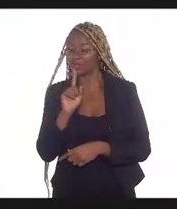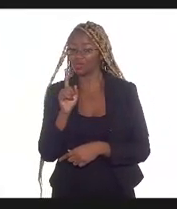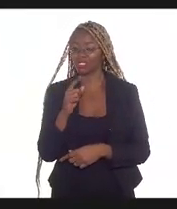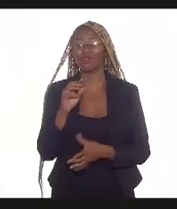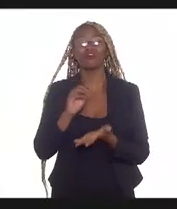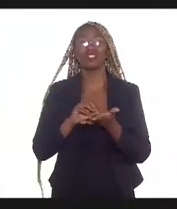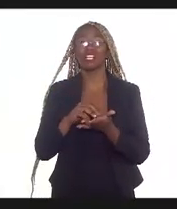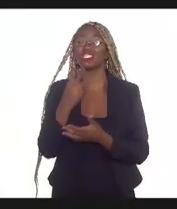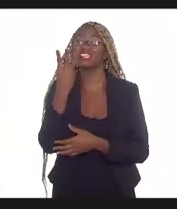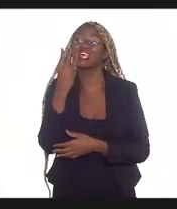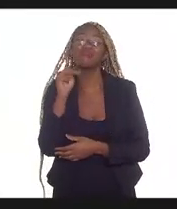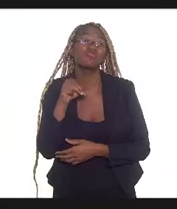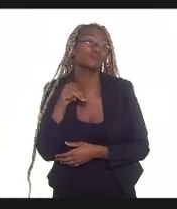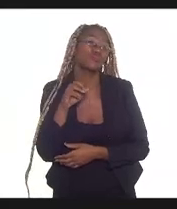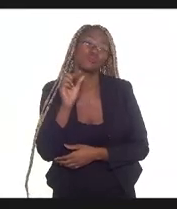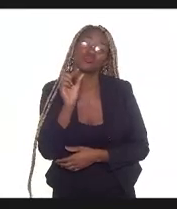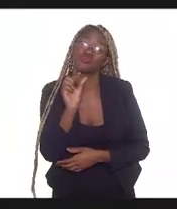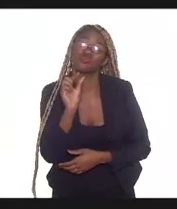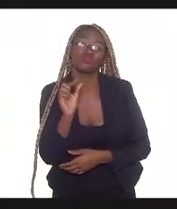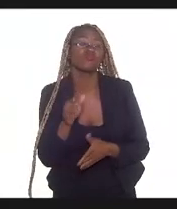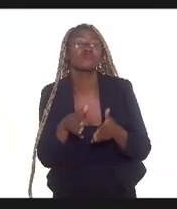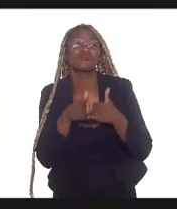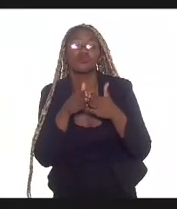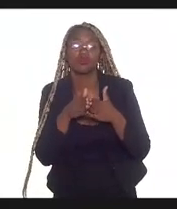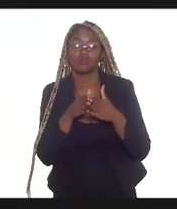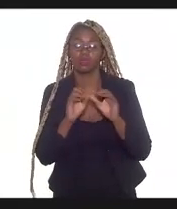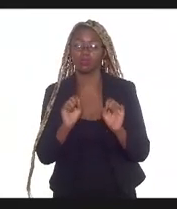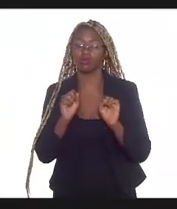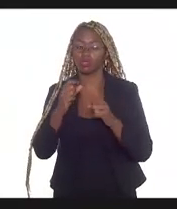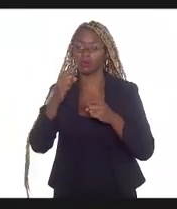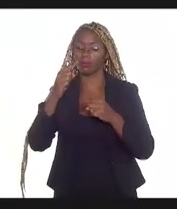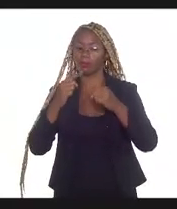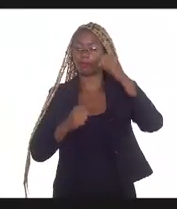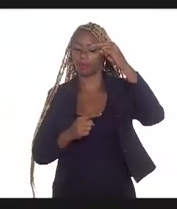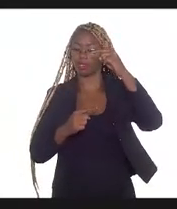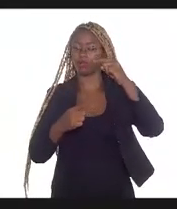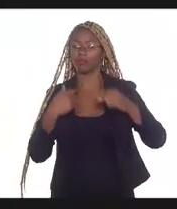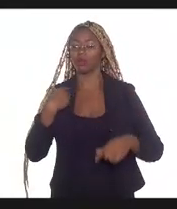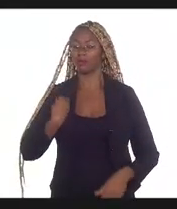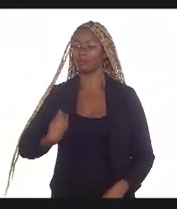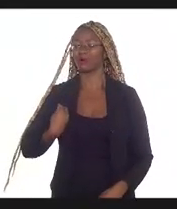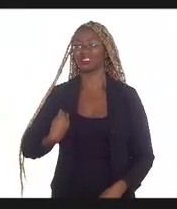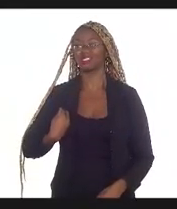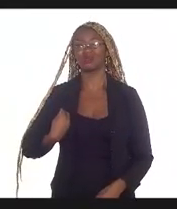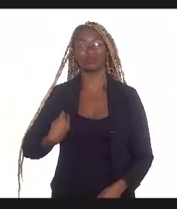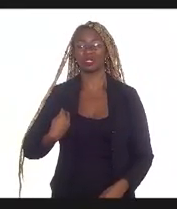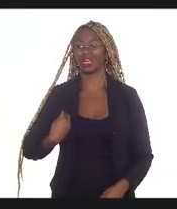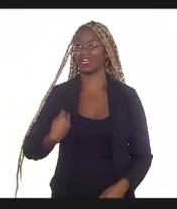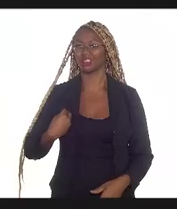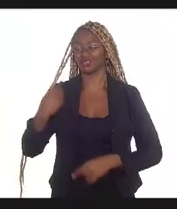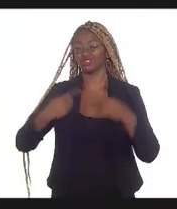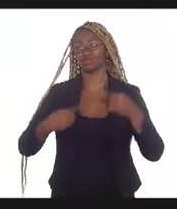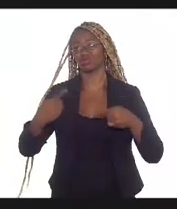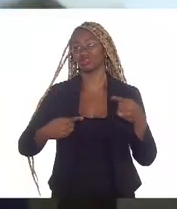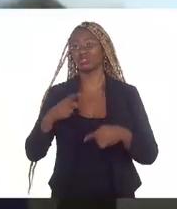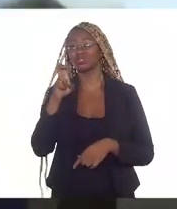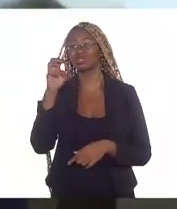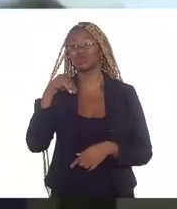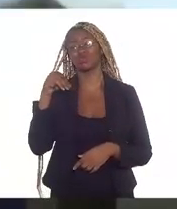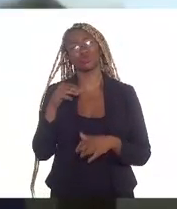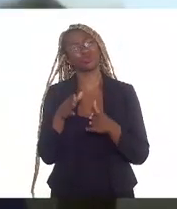3 minutos, presidente. Se Vossa Excelência puder inverter a pauta para eu poder participar da discussão, coisa de 5 minutos no máximo.